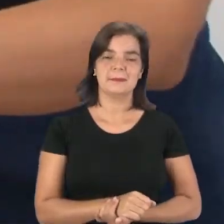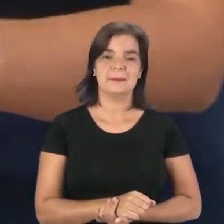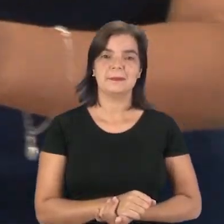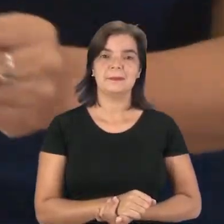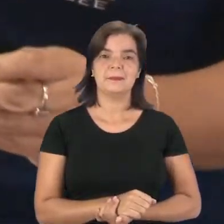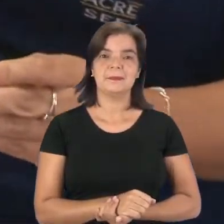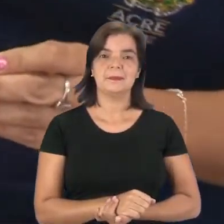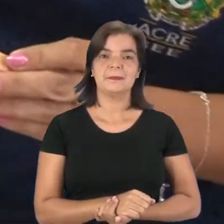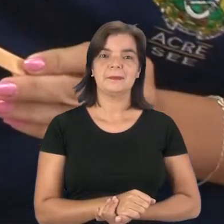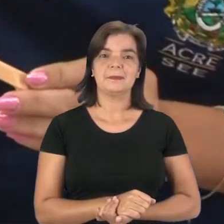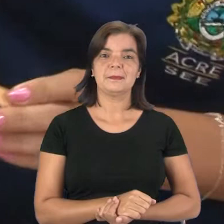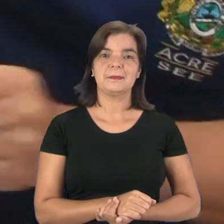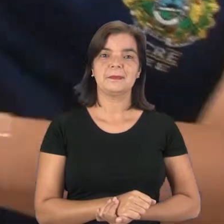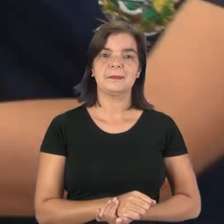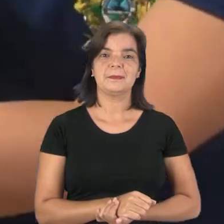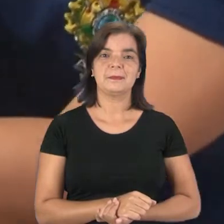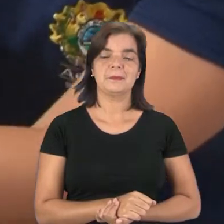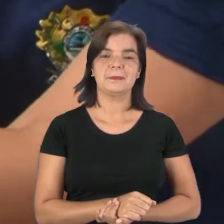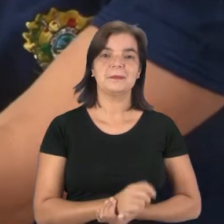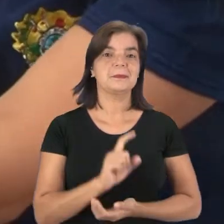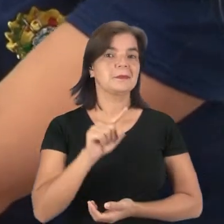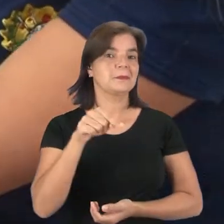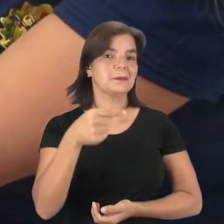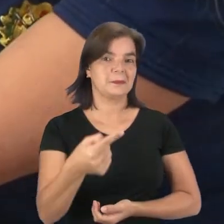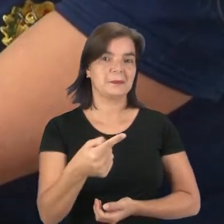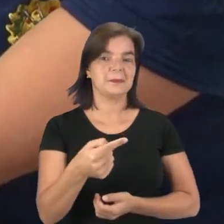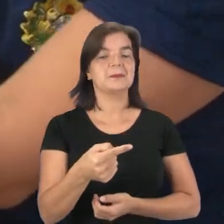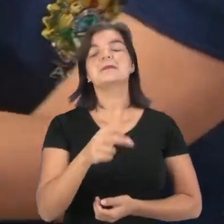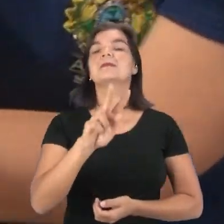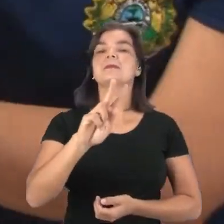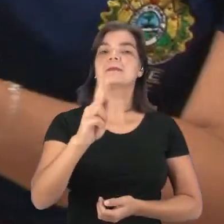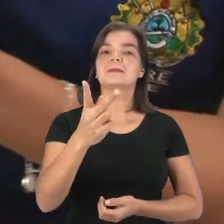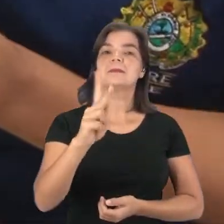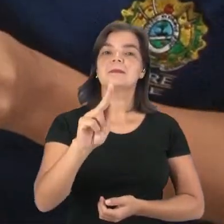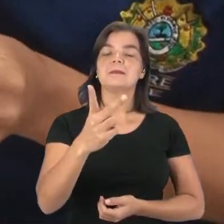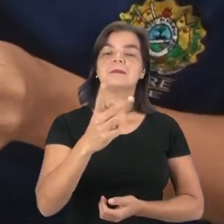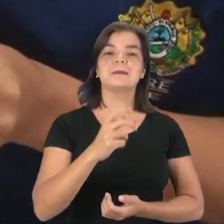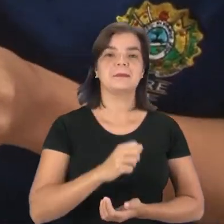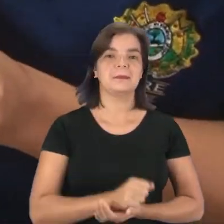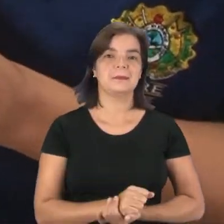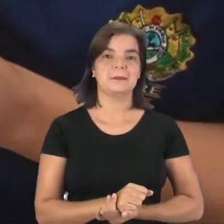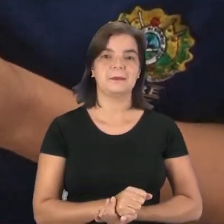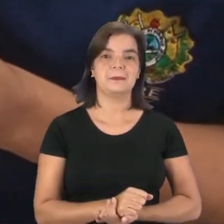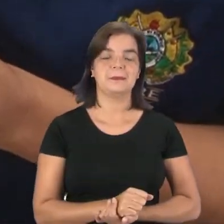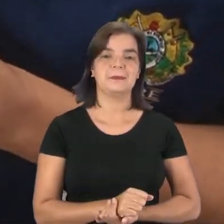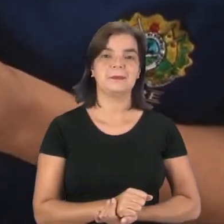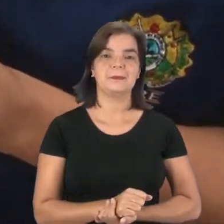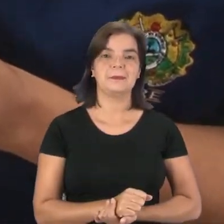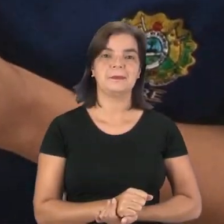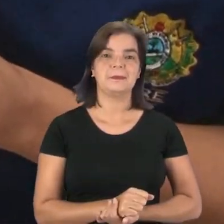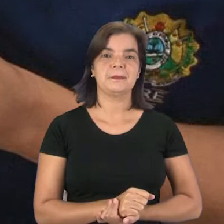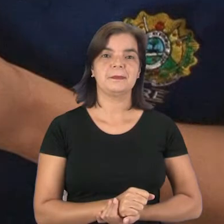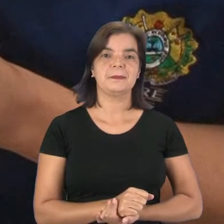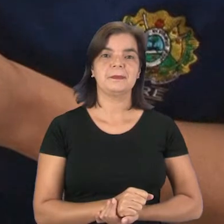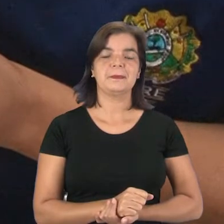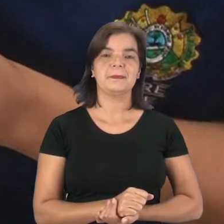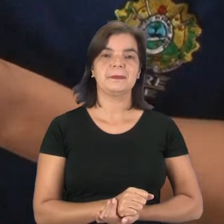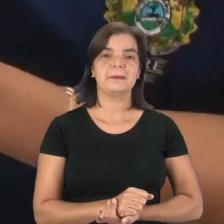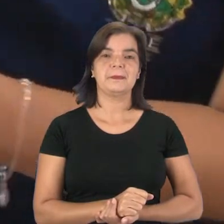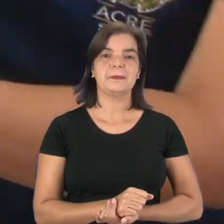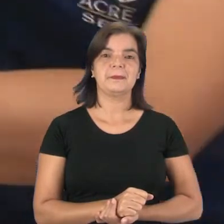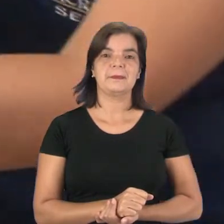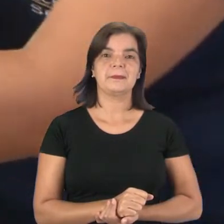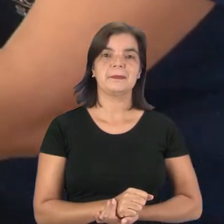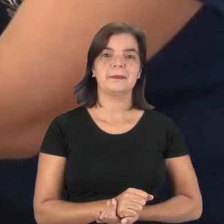e esta letra depois da Galeto para vamos descobrir qual